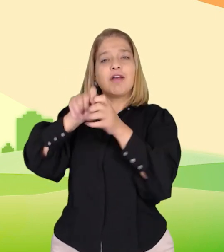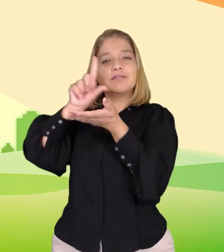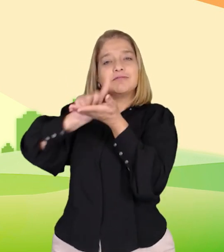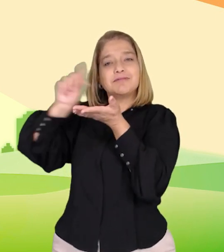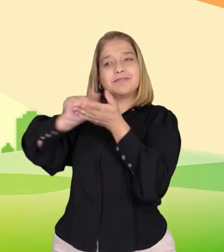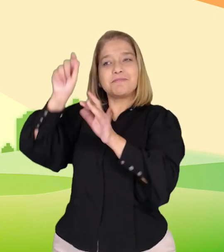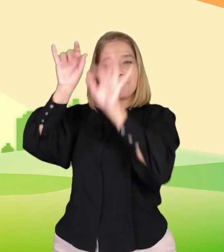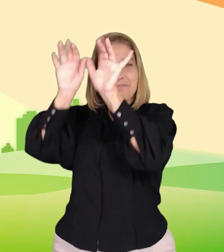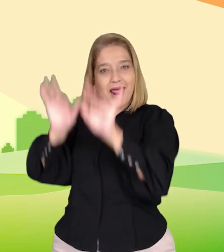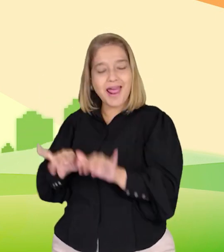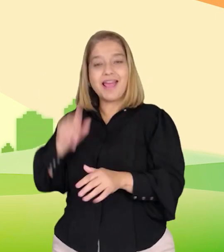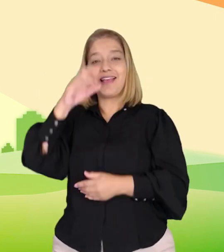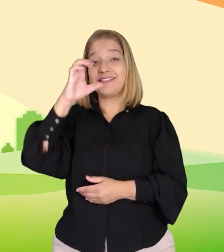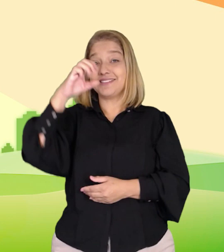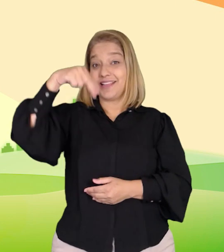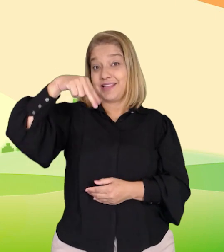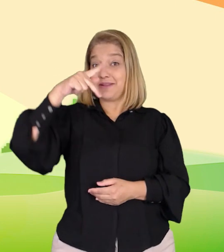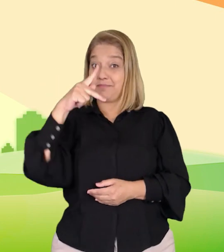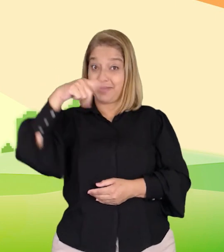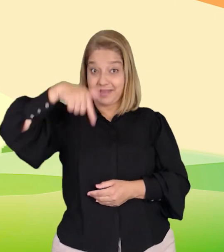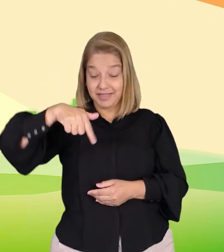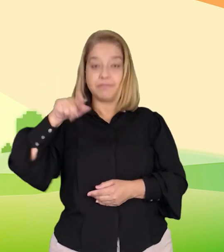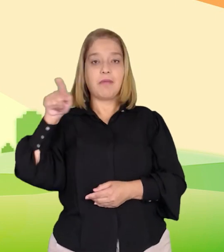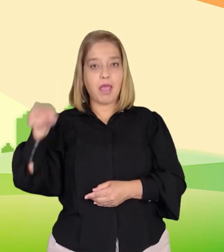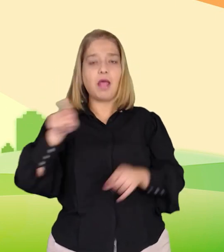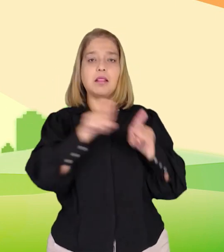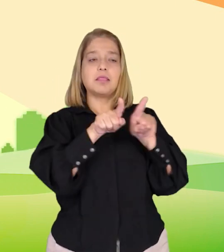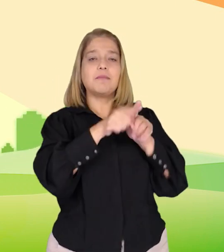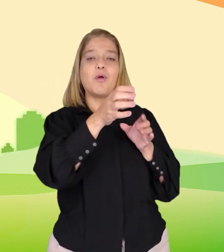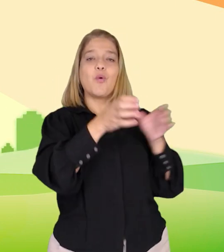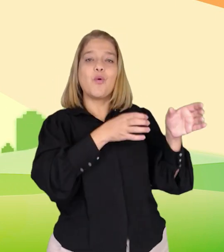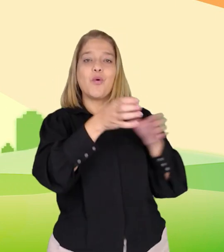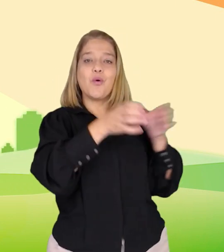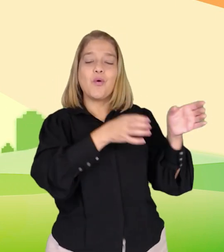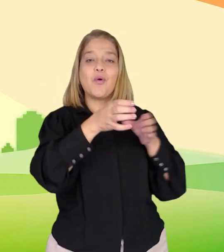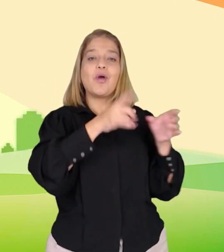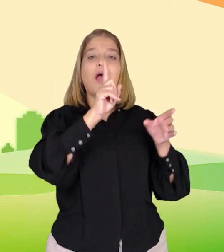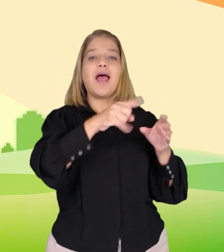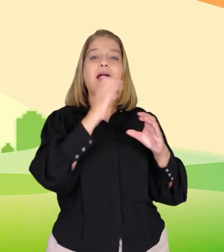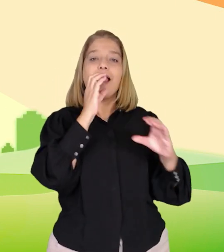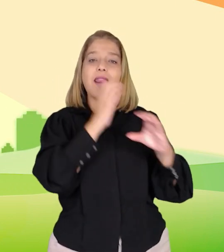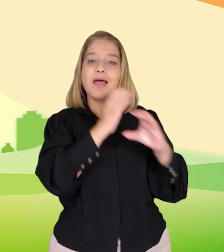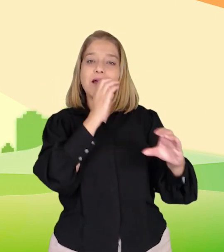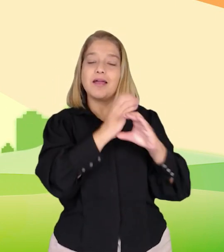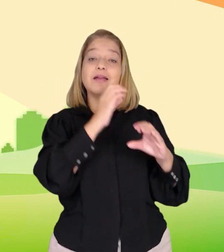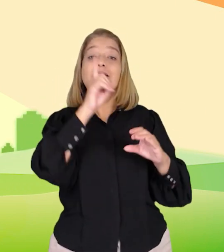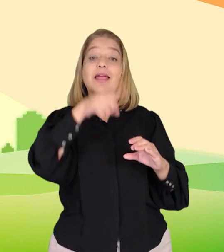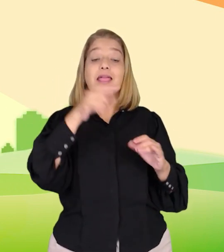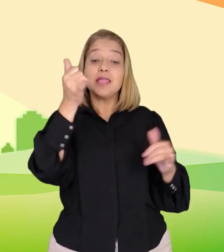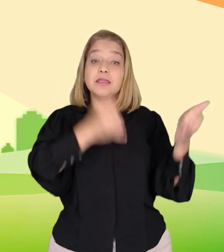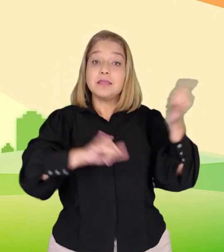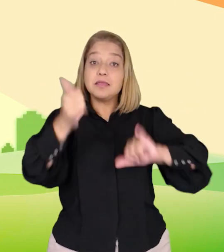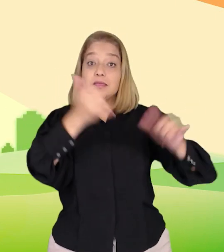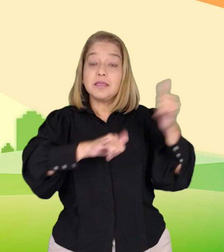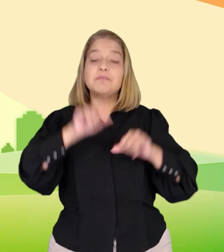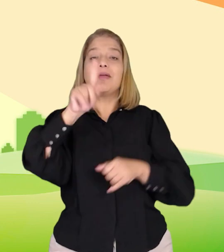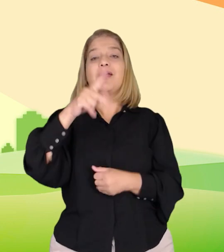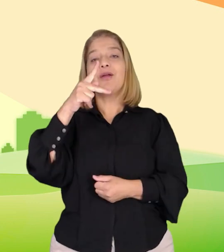Pesquisa do CNPq. Ela coordena o Laboratório de Química de Polímeros e